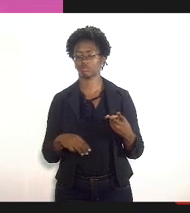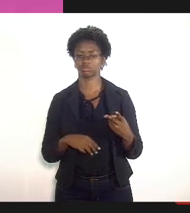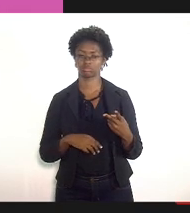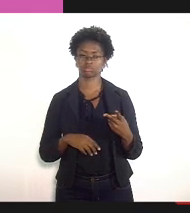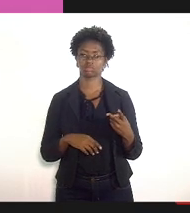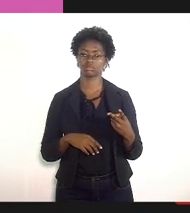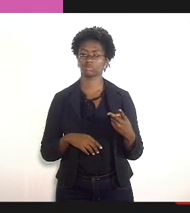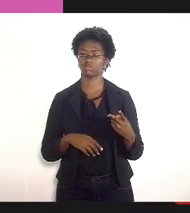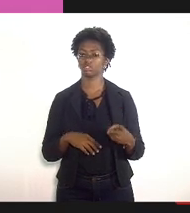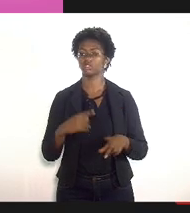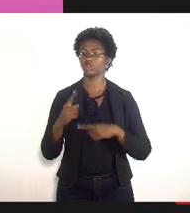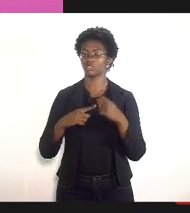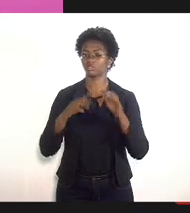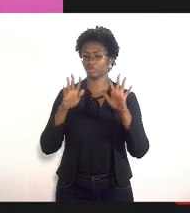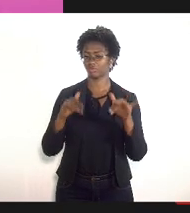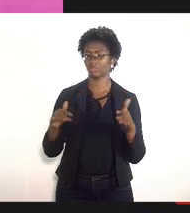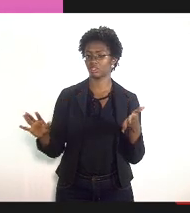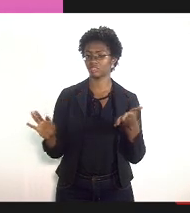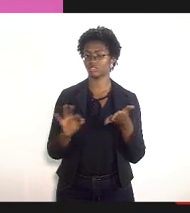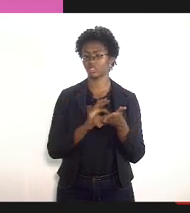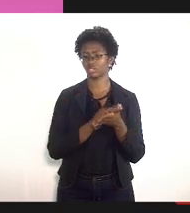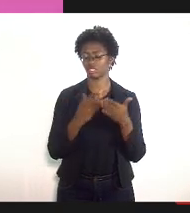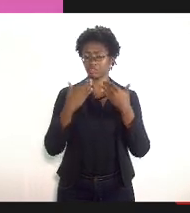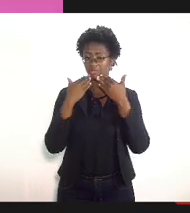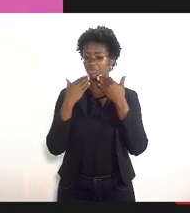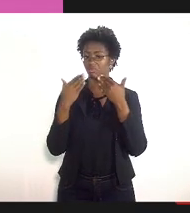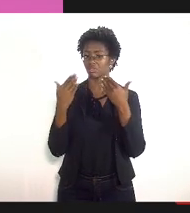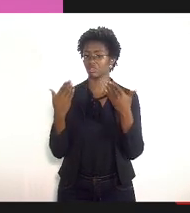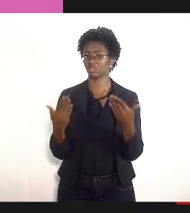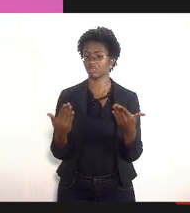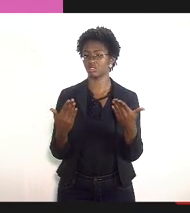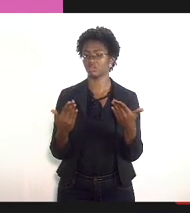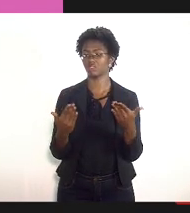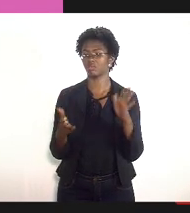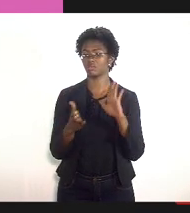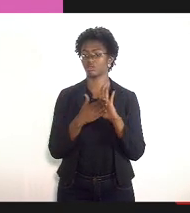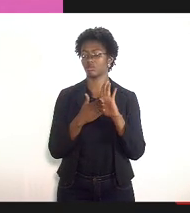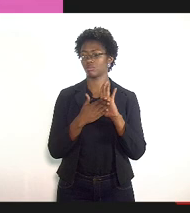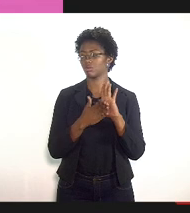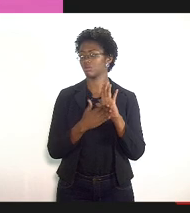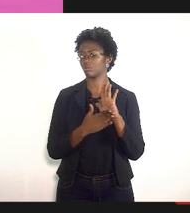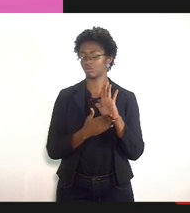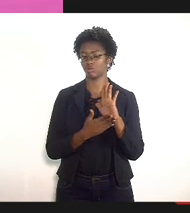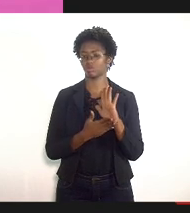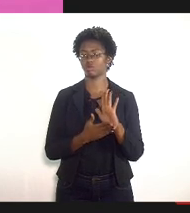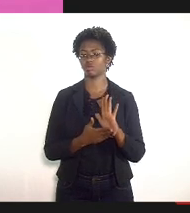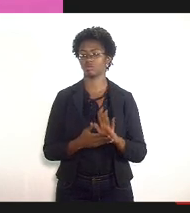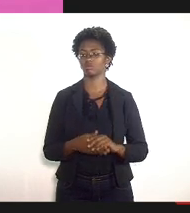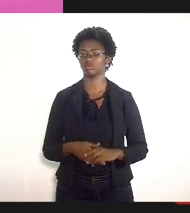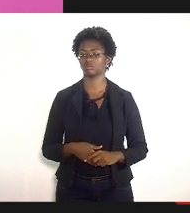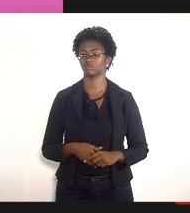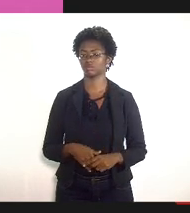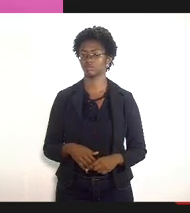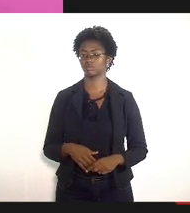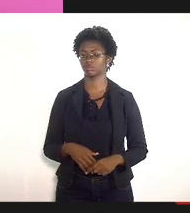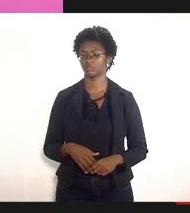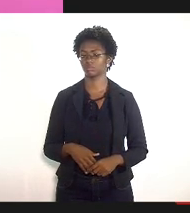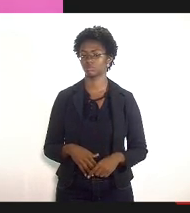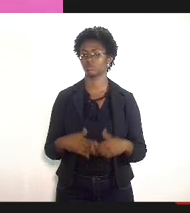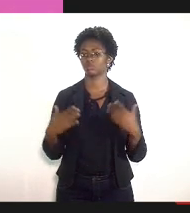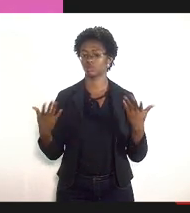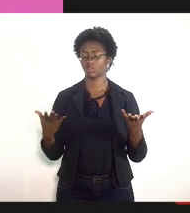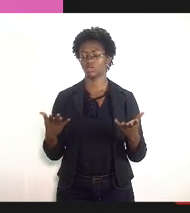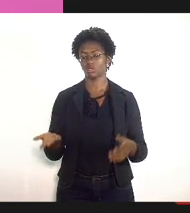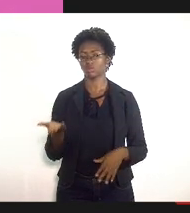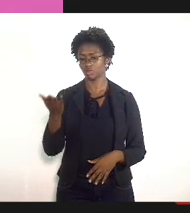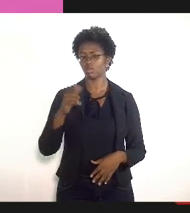nós vamos encerrar as inscrições e apresentar aqui as propostas que saíram, tá bom? Com a palavra,